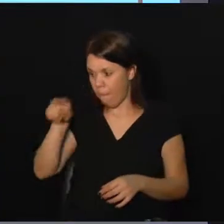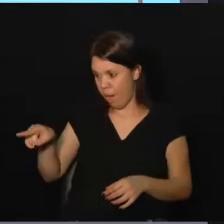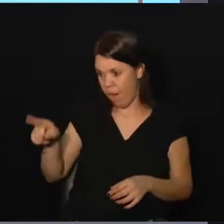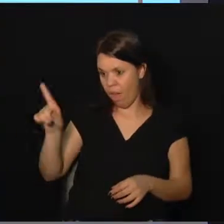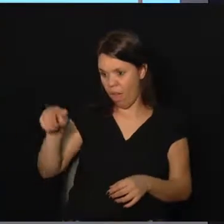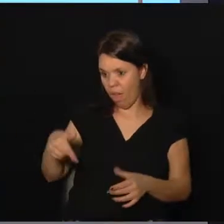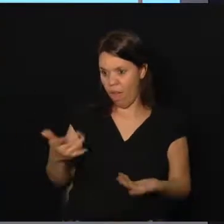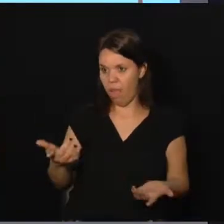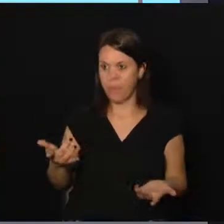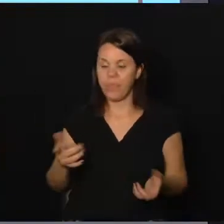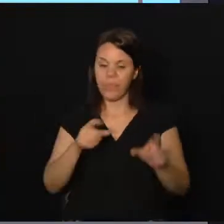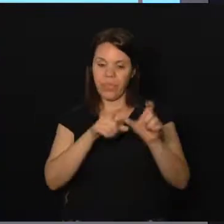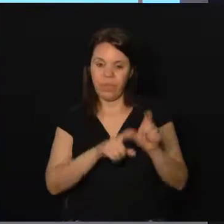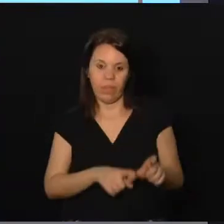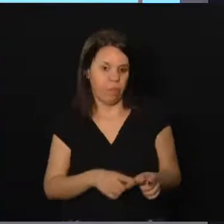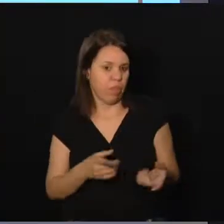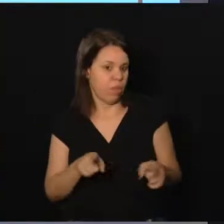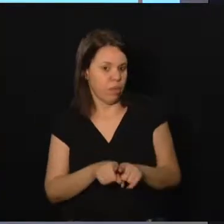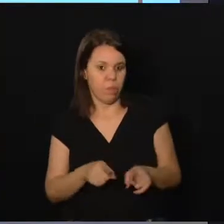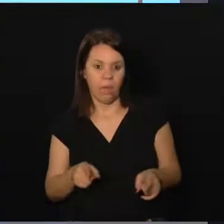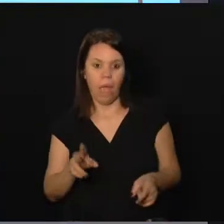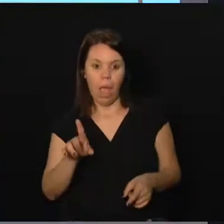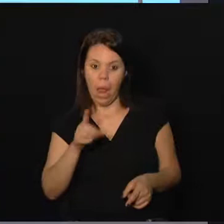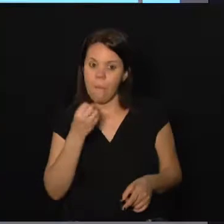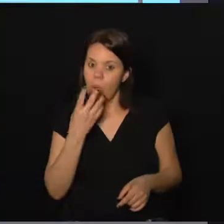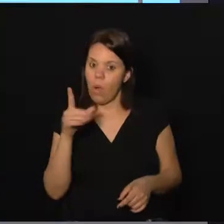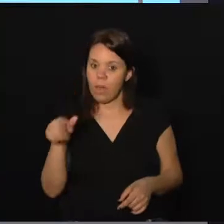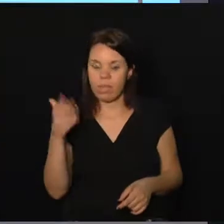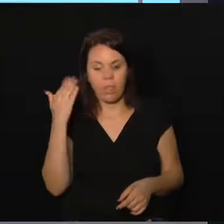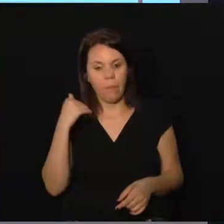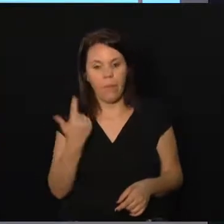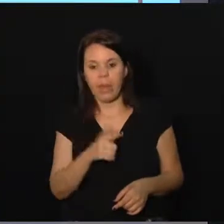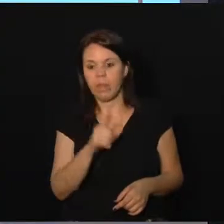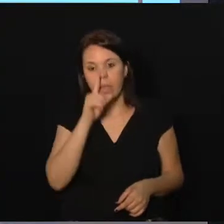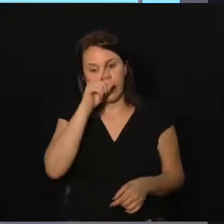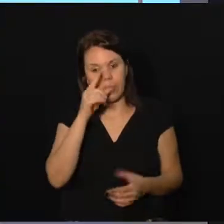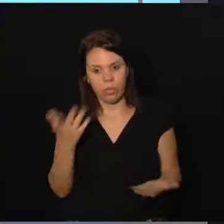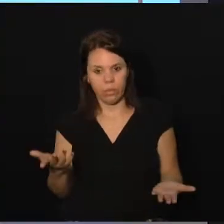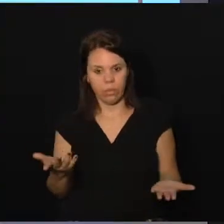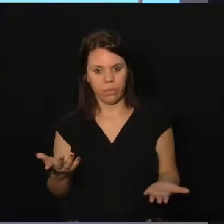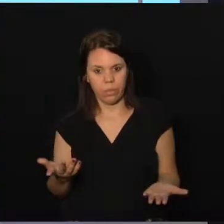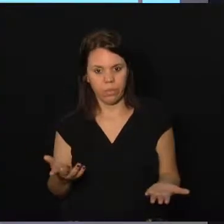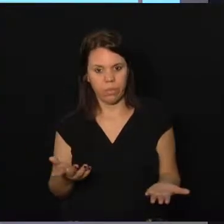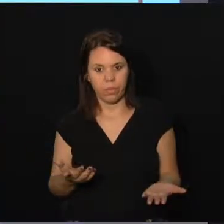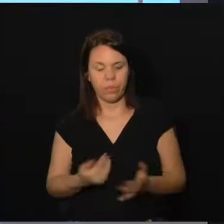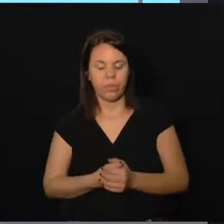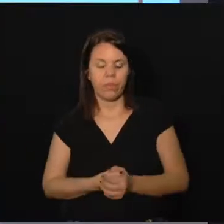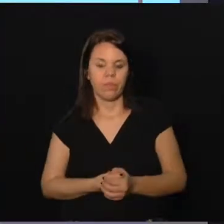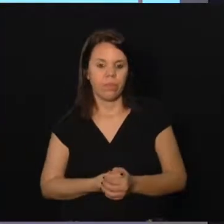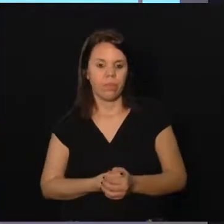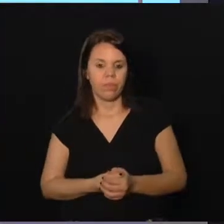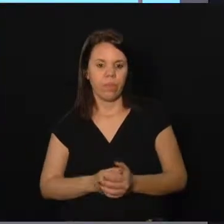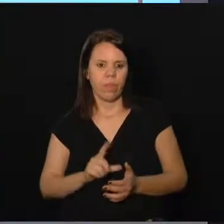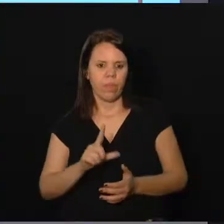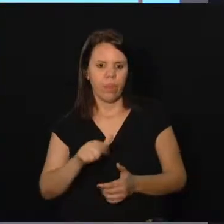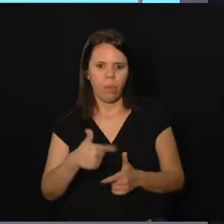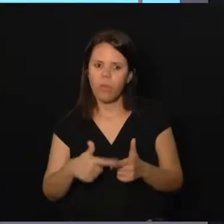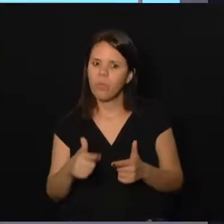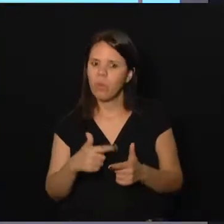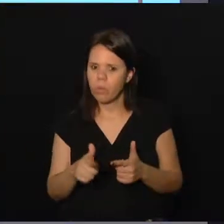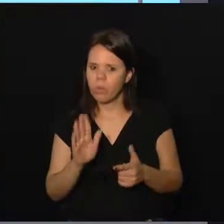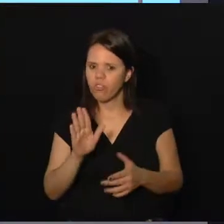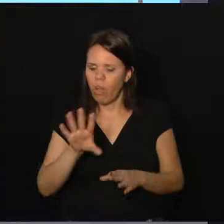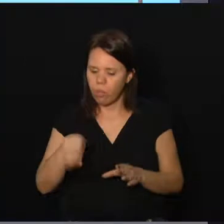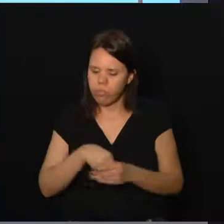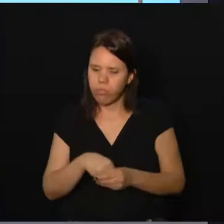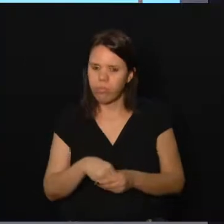saber para ele não correr o risco, né? Porque só vai saber se tem uma predisposição depois que o problema já é instalado.